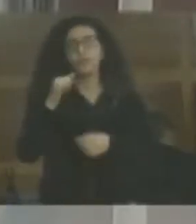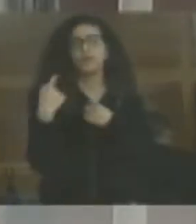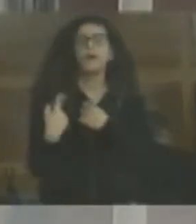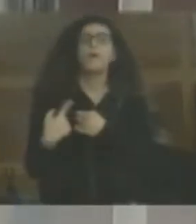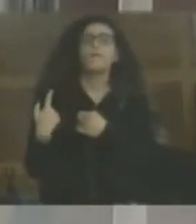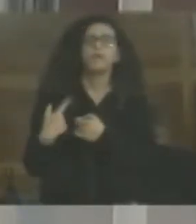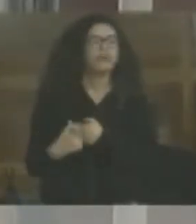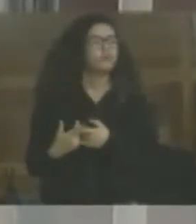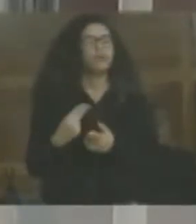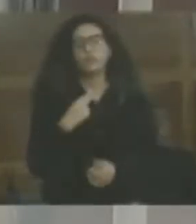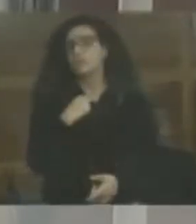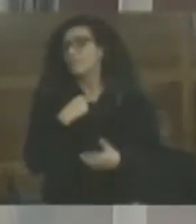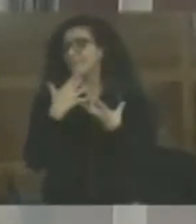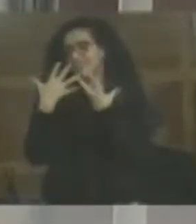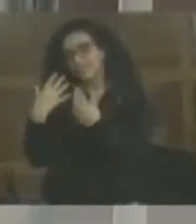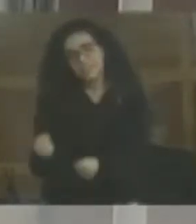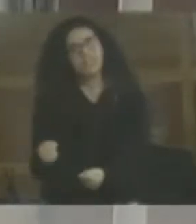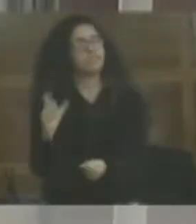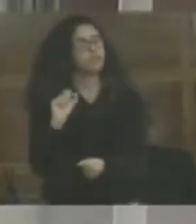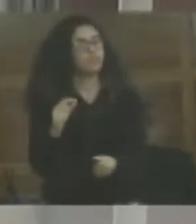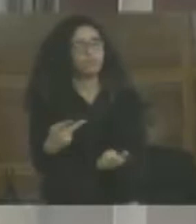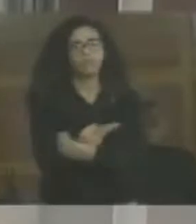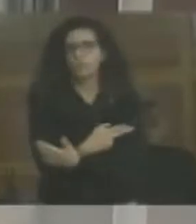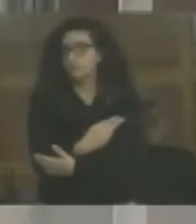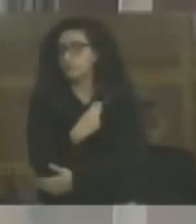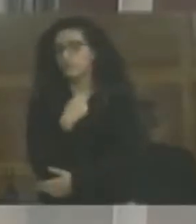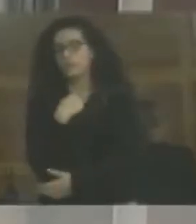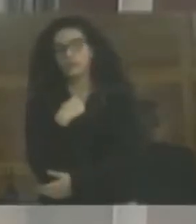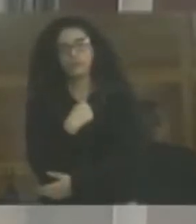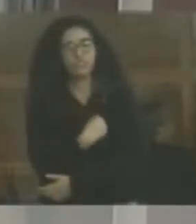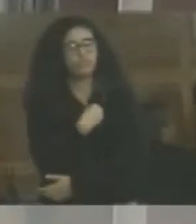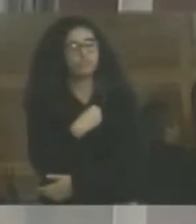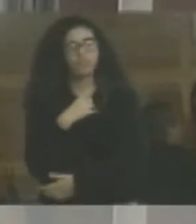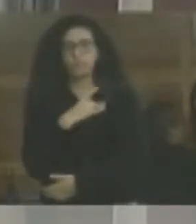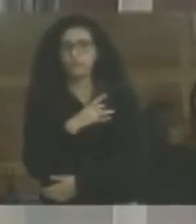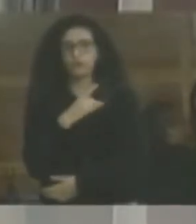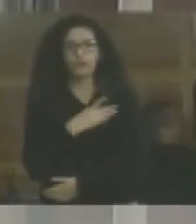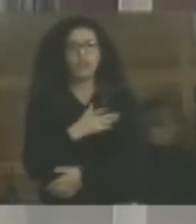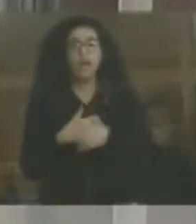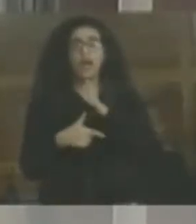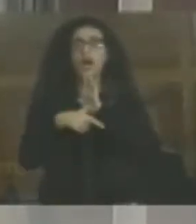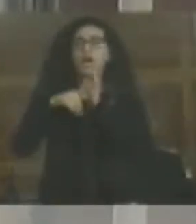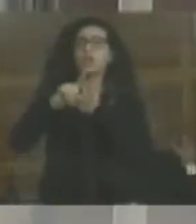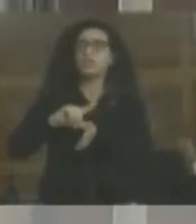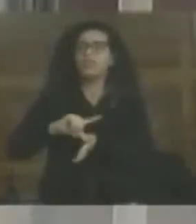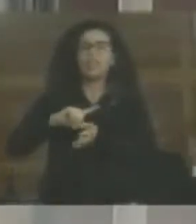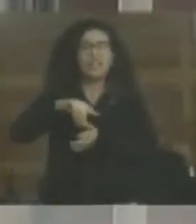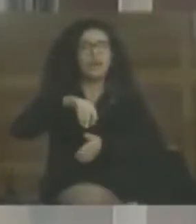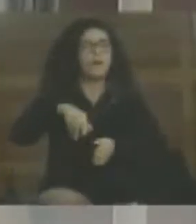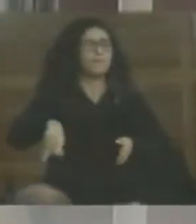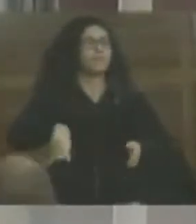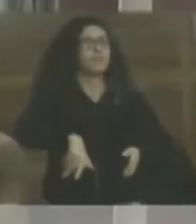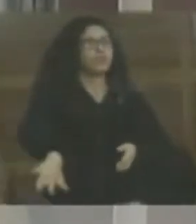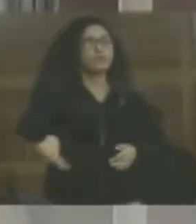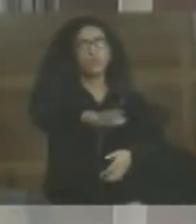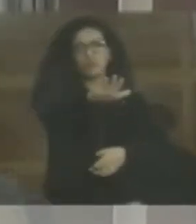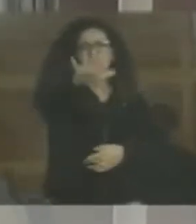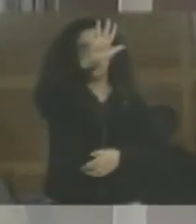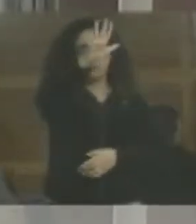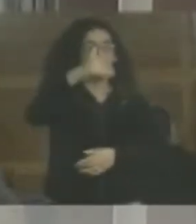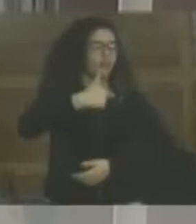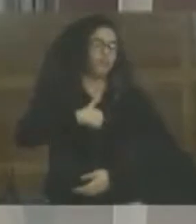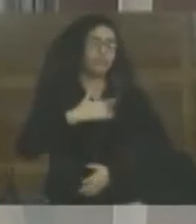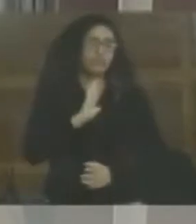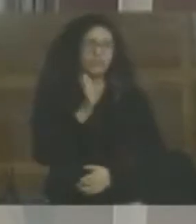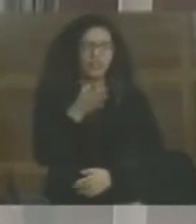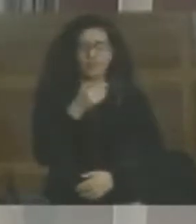é inadmissível isso que aconteceu, a gente não pode mais viver nesse medo que a gente está. Antigamente eram nas comunidades, que eu já acho um absurdo nas